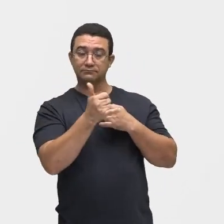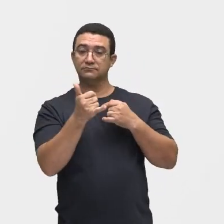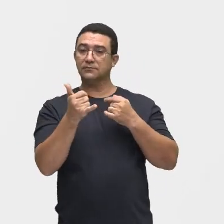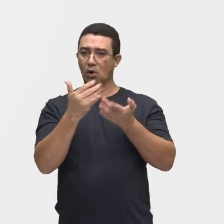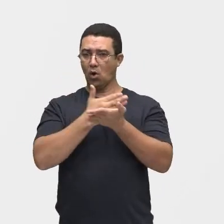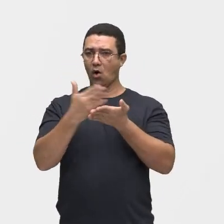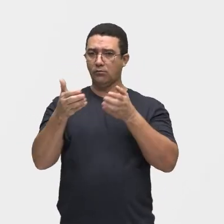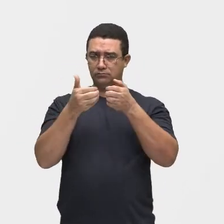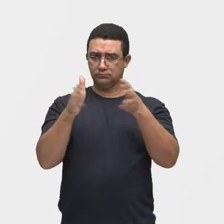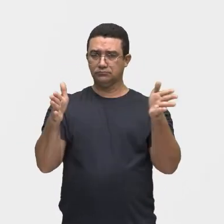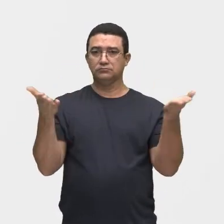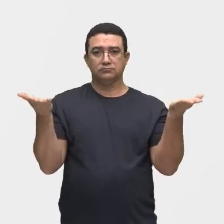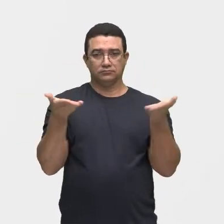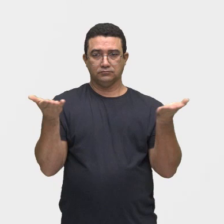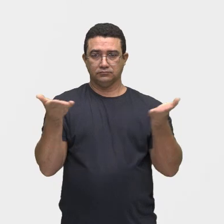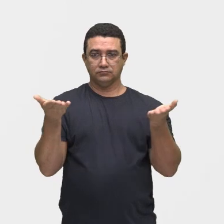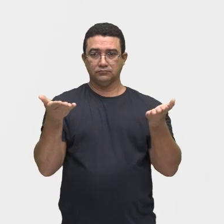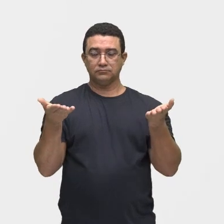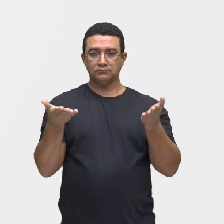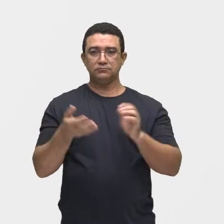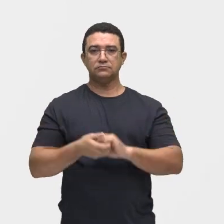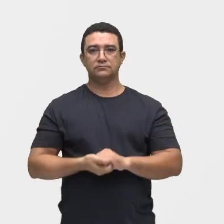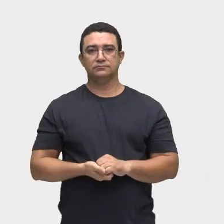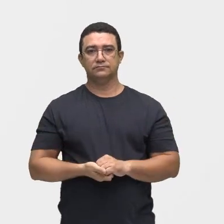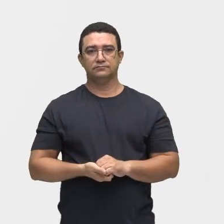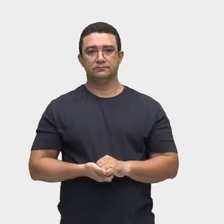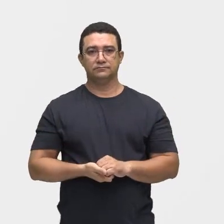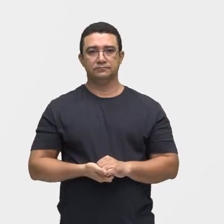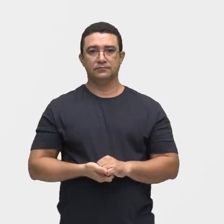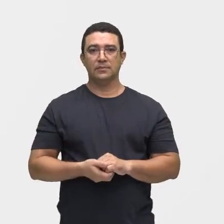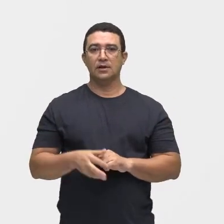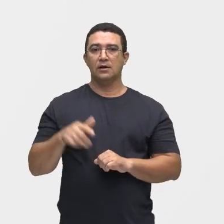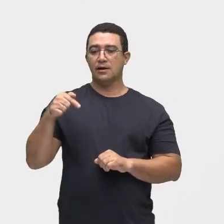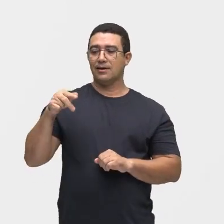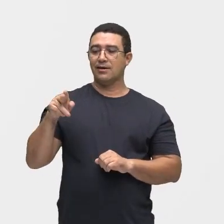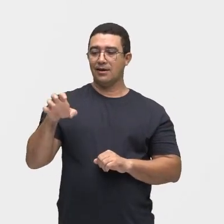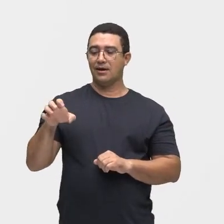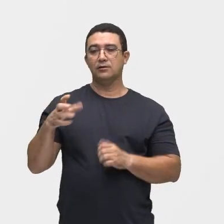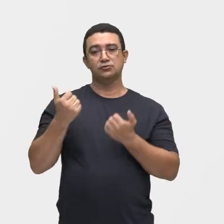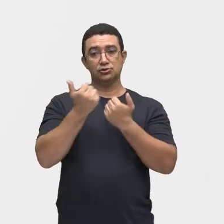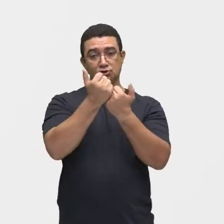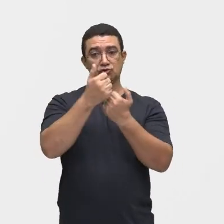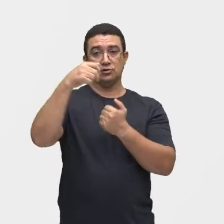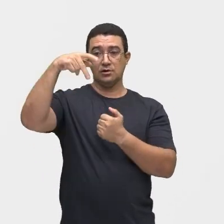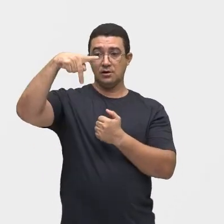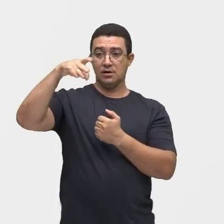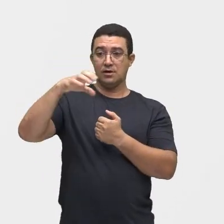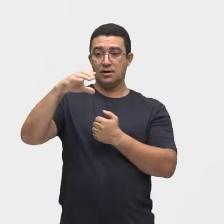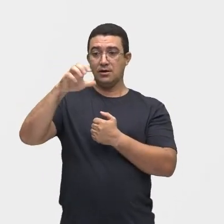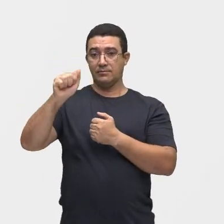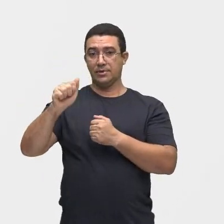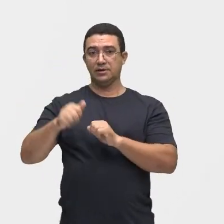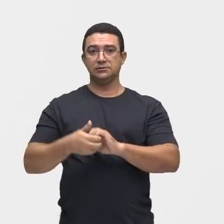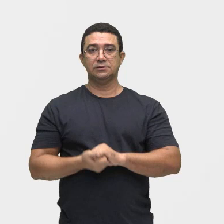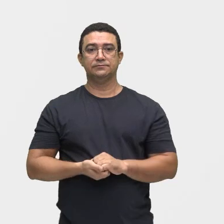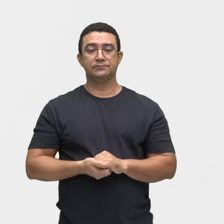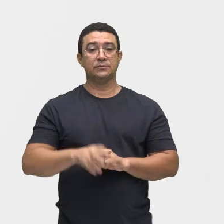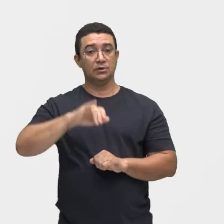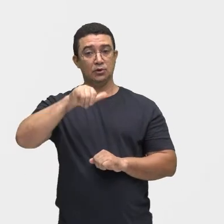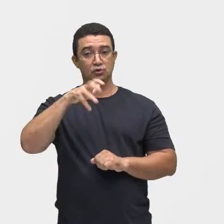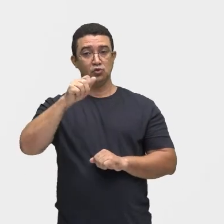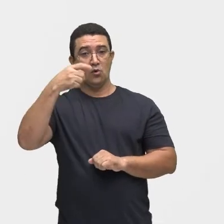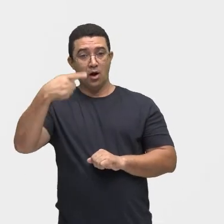Faz referência à peça, esse pronome relativo. João era o filho a quem